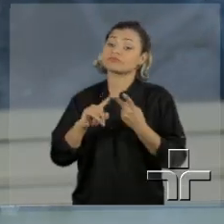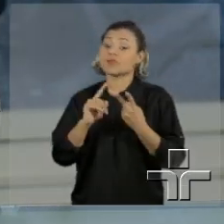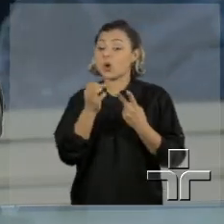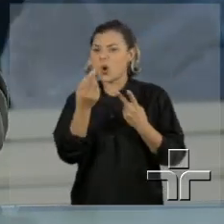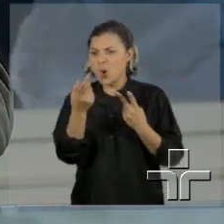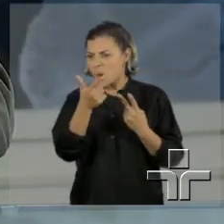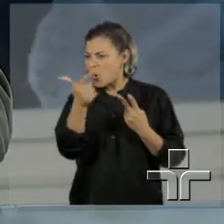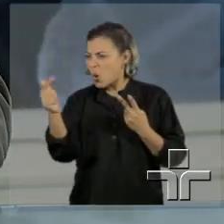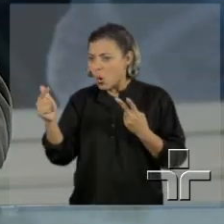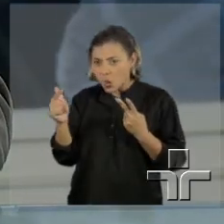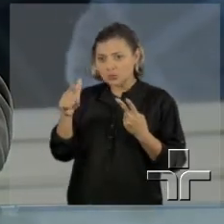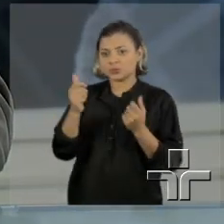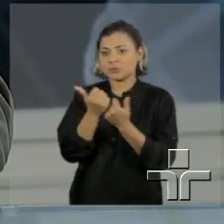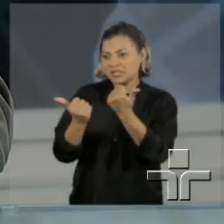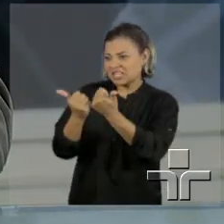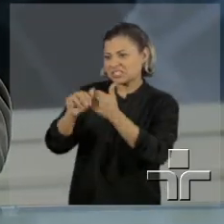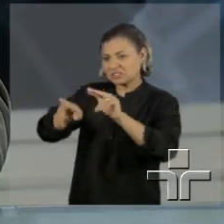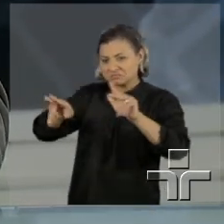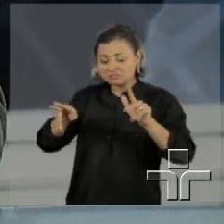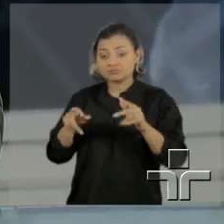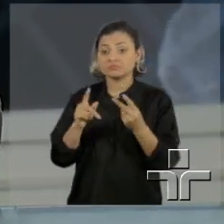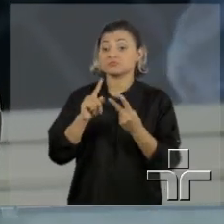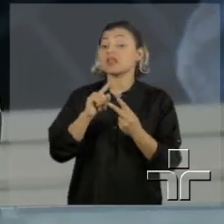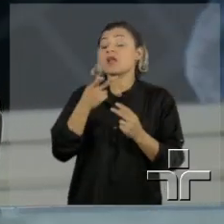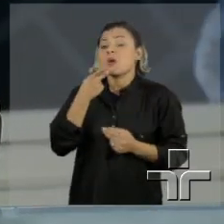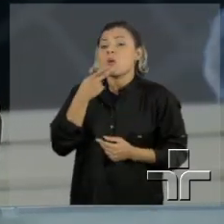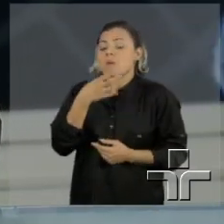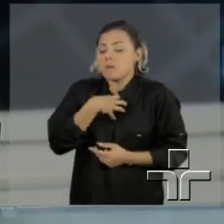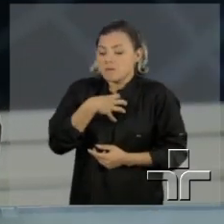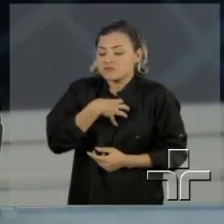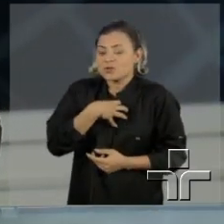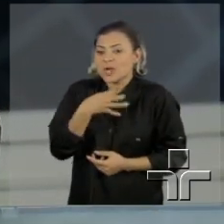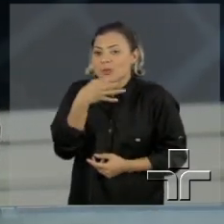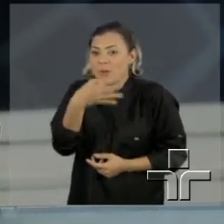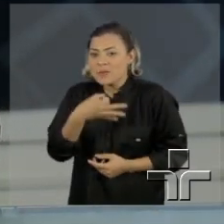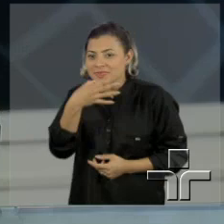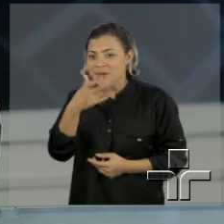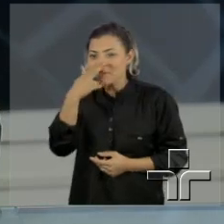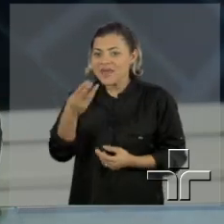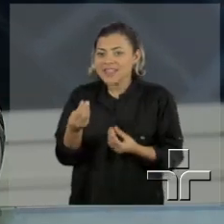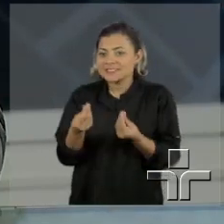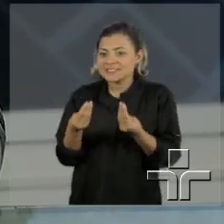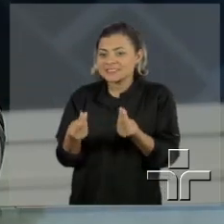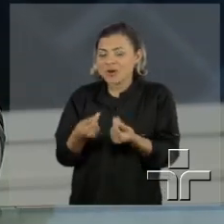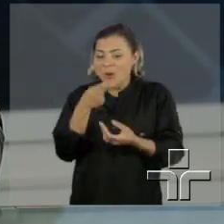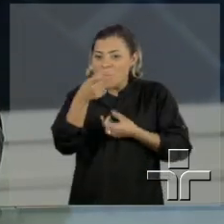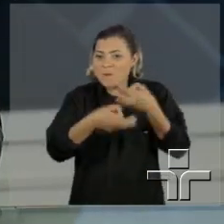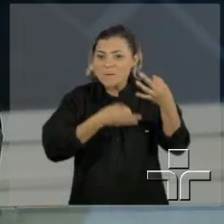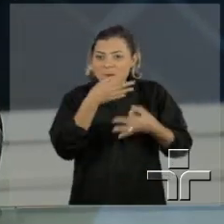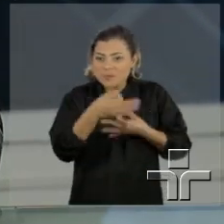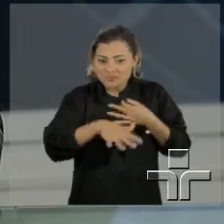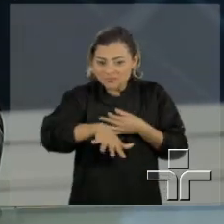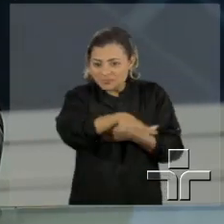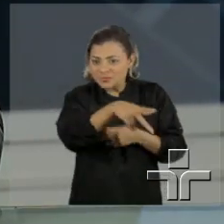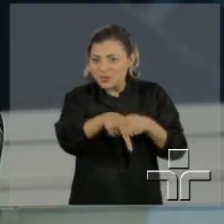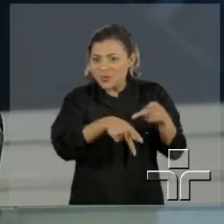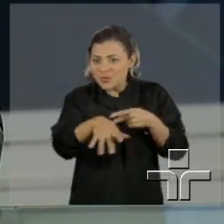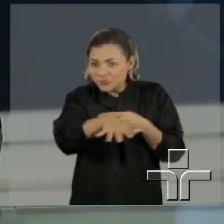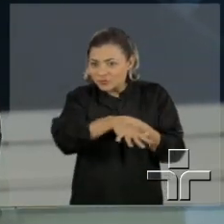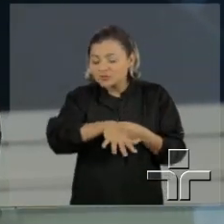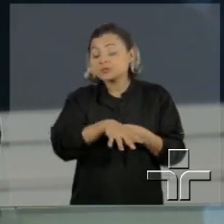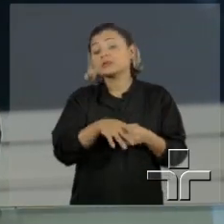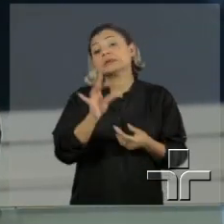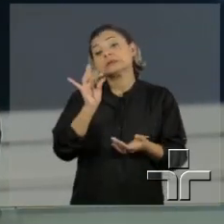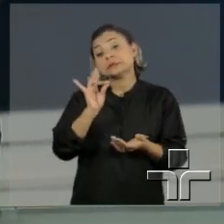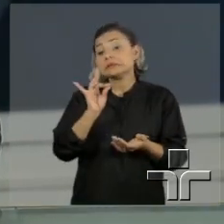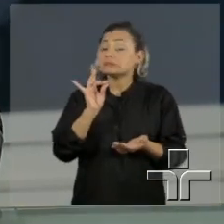estão próximos dele é uma fala que ela transita entre o senso comum, né? No mais absoluto senso comum, porque o